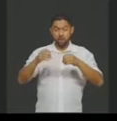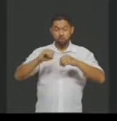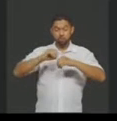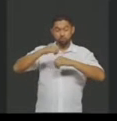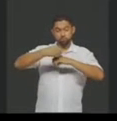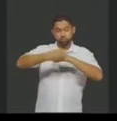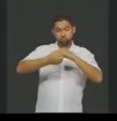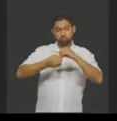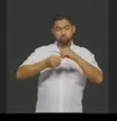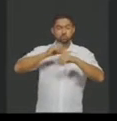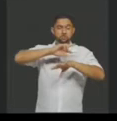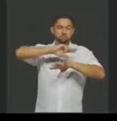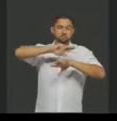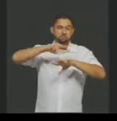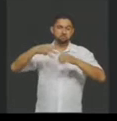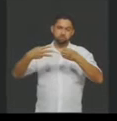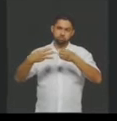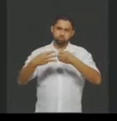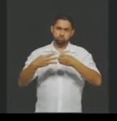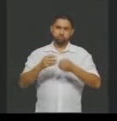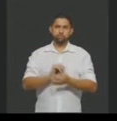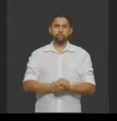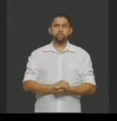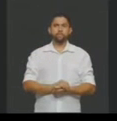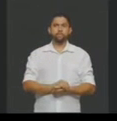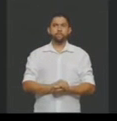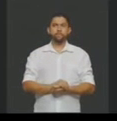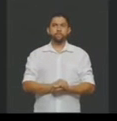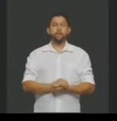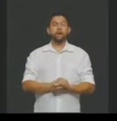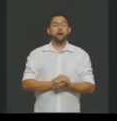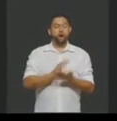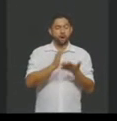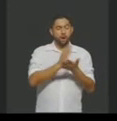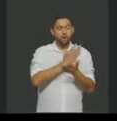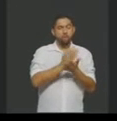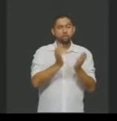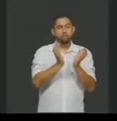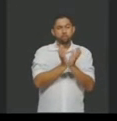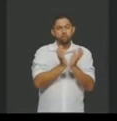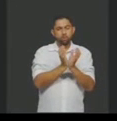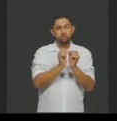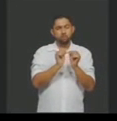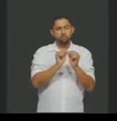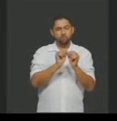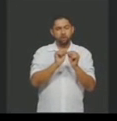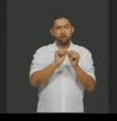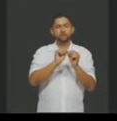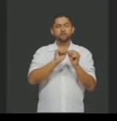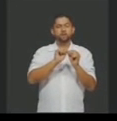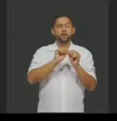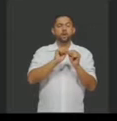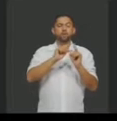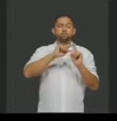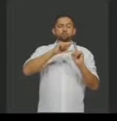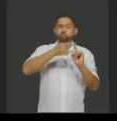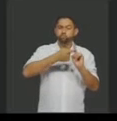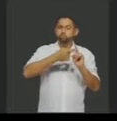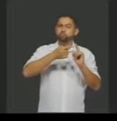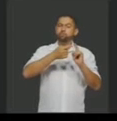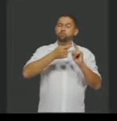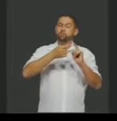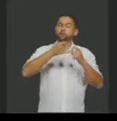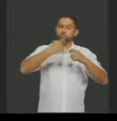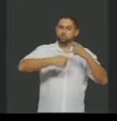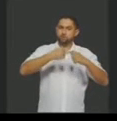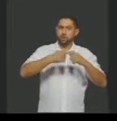ou pluricelulares. Nós teremos algas capazes de fazer reprodução assexuada, mas também temos